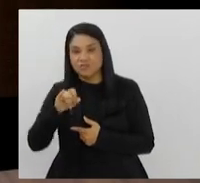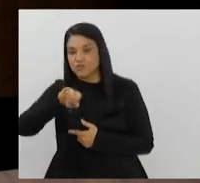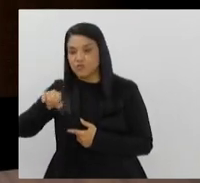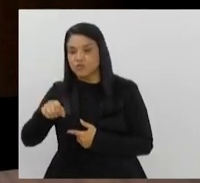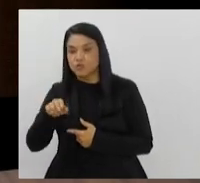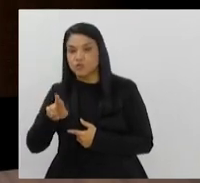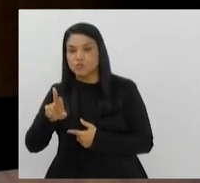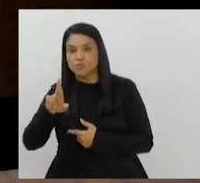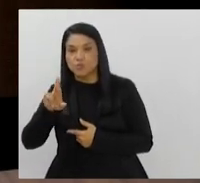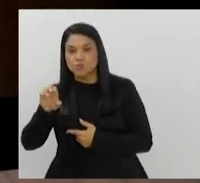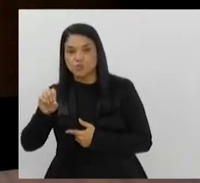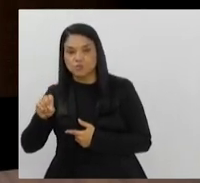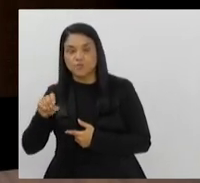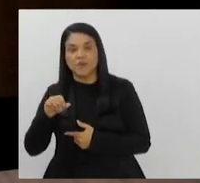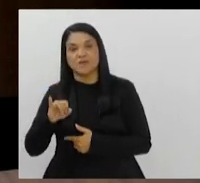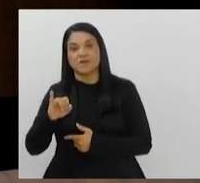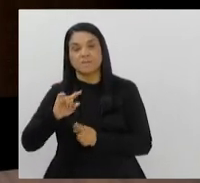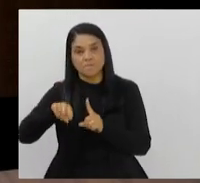mais IPCA.